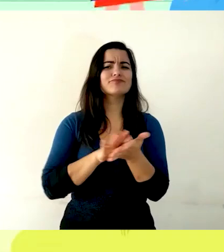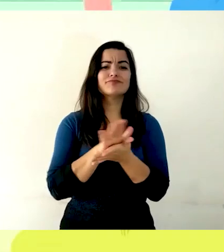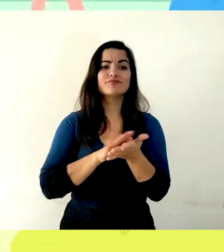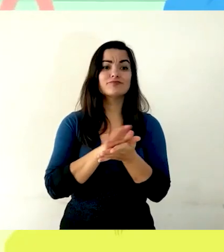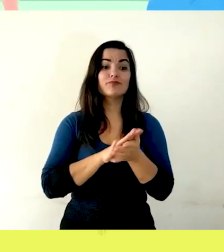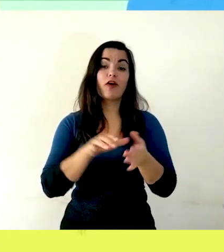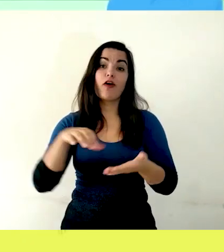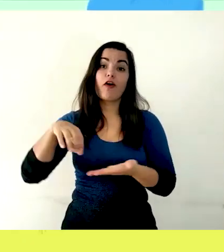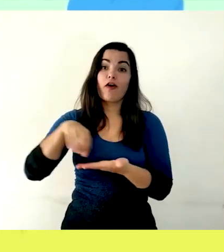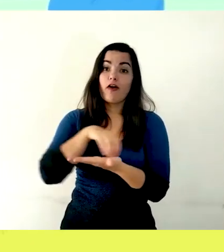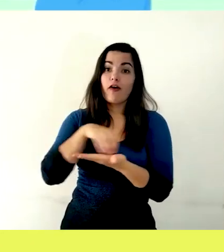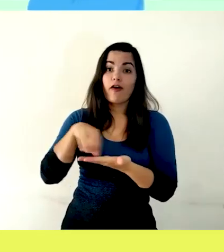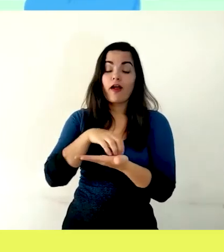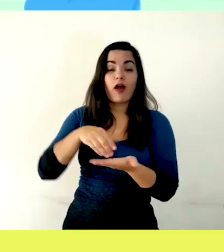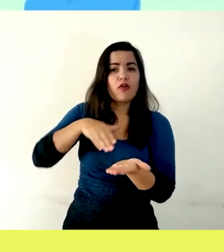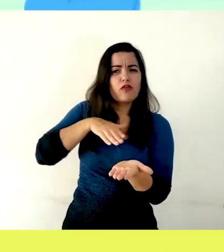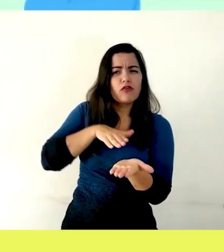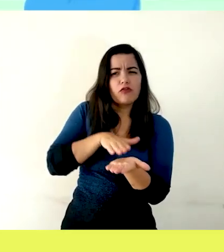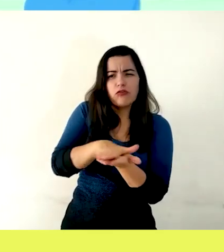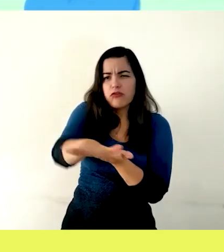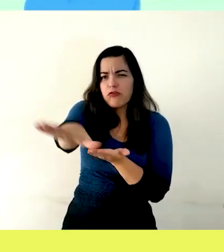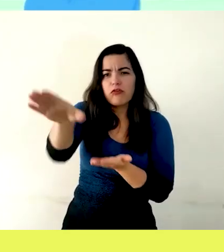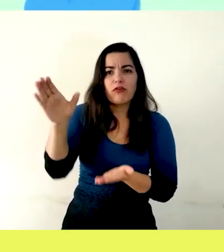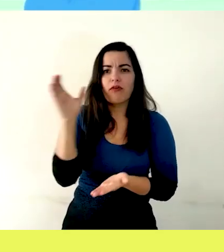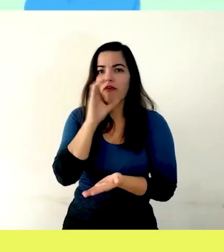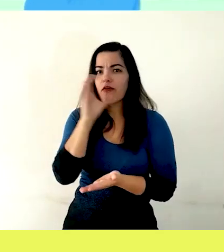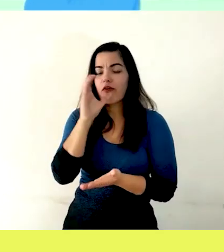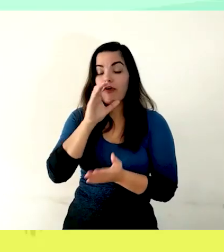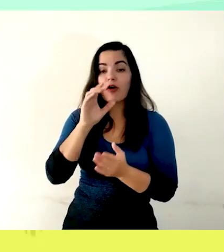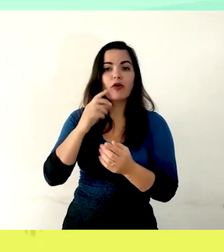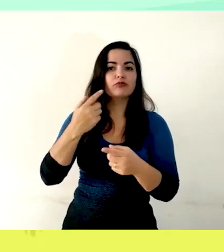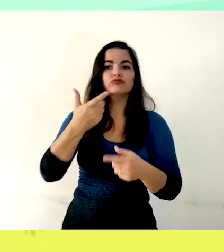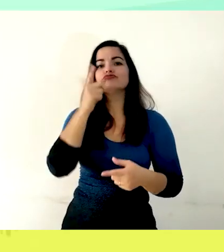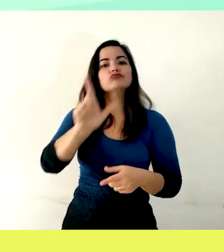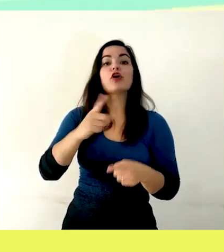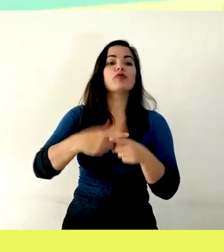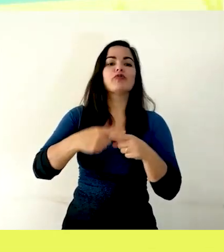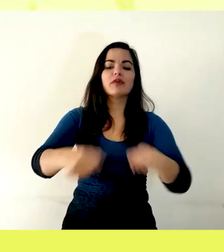Ele não quebrou. O carro só não corre direito em cima do tapete.